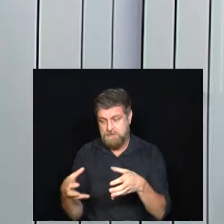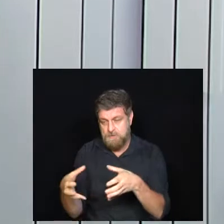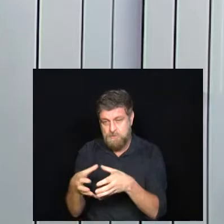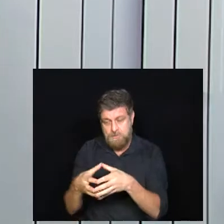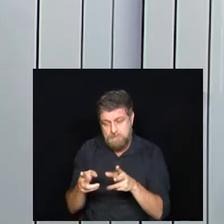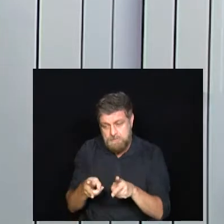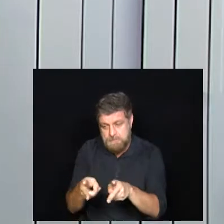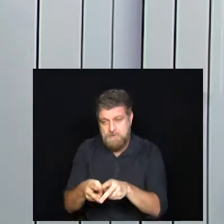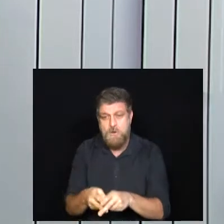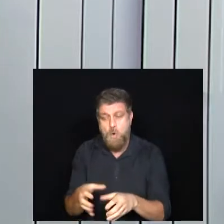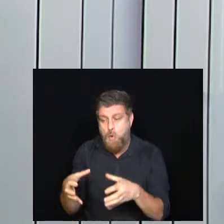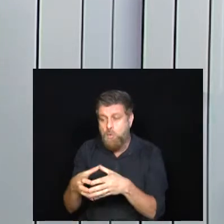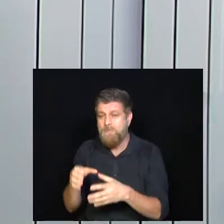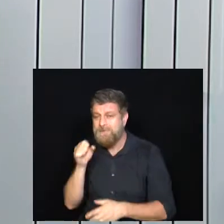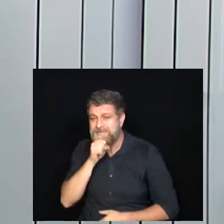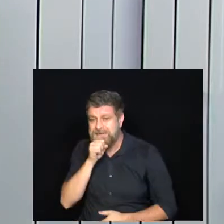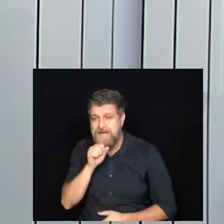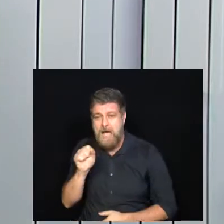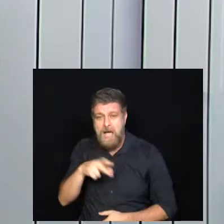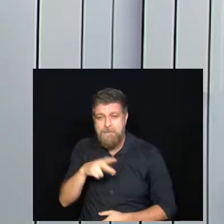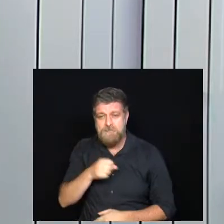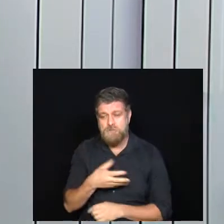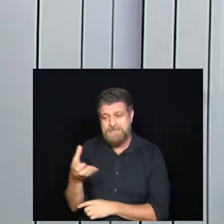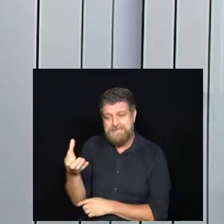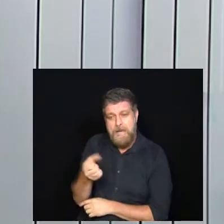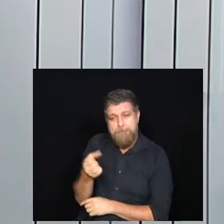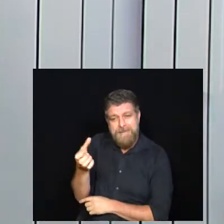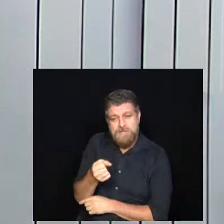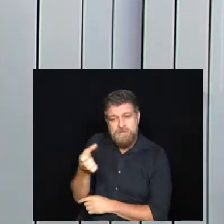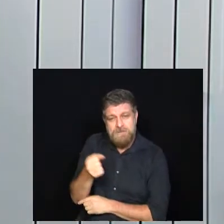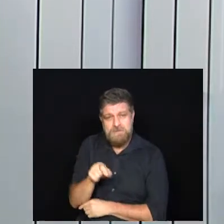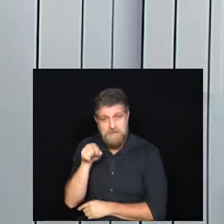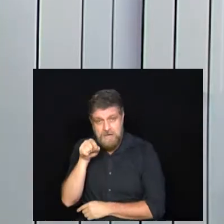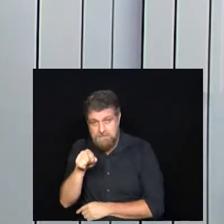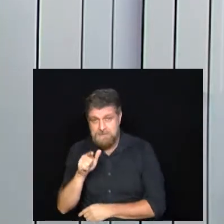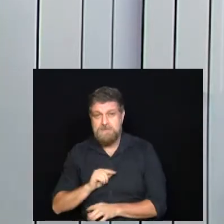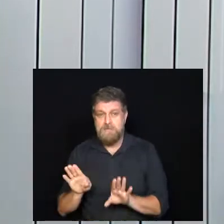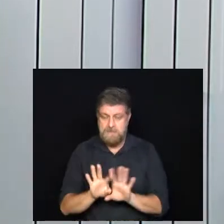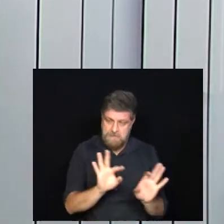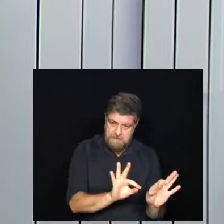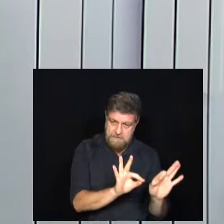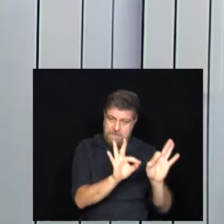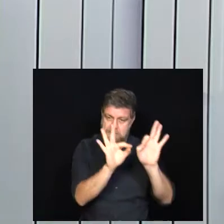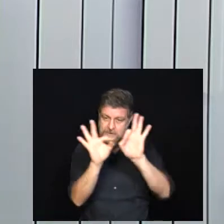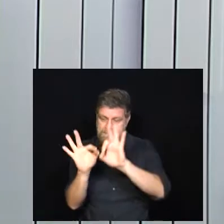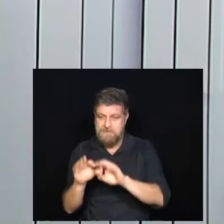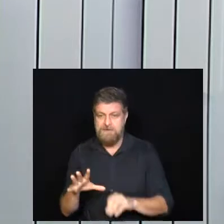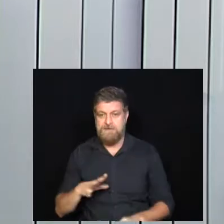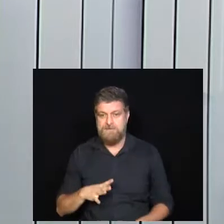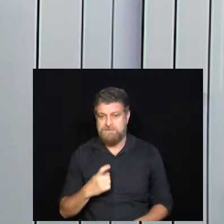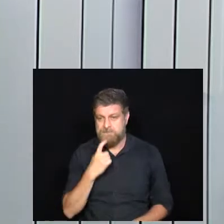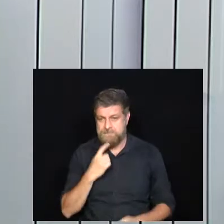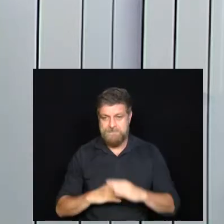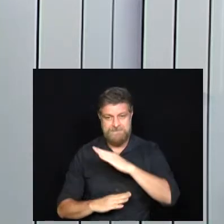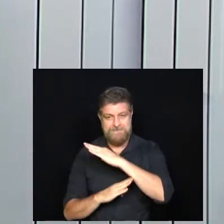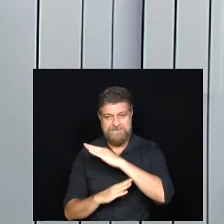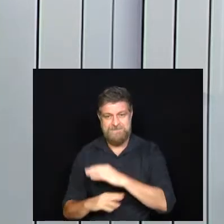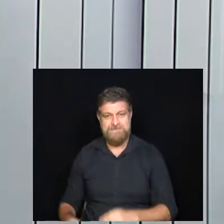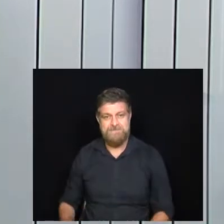Permanente dos Idosos, Aposentados e Pensionistas, que você também acompanha aqui pela TV Câmara